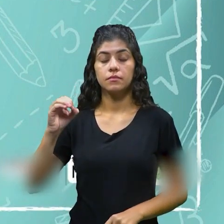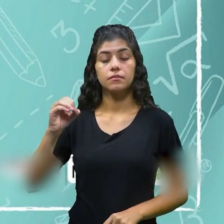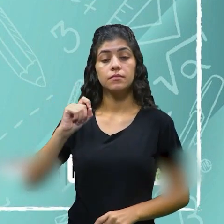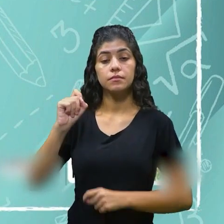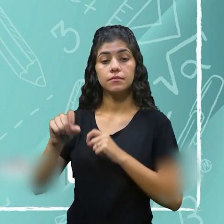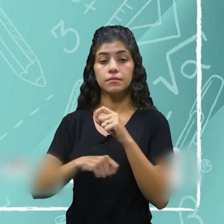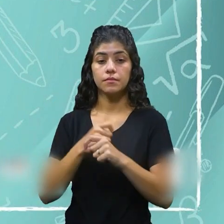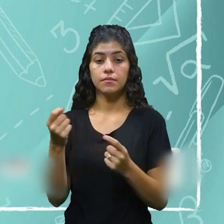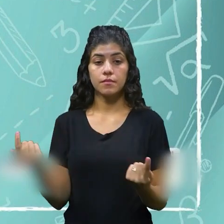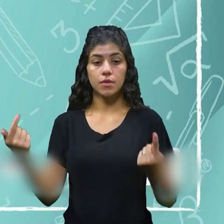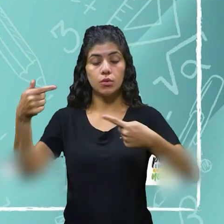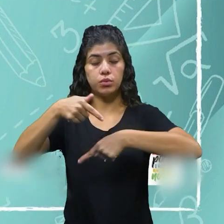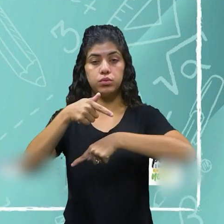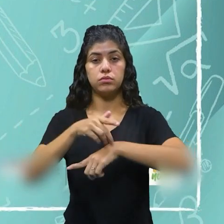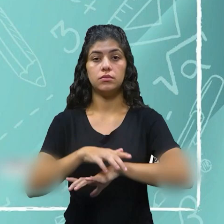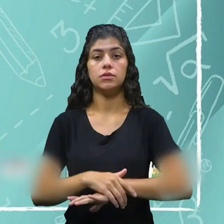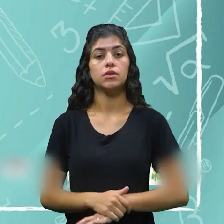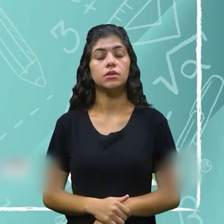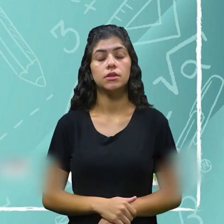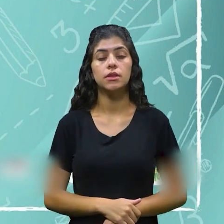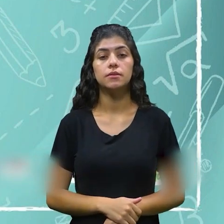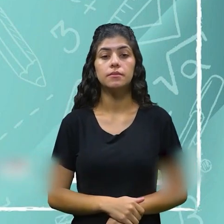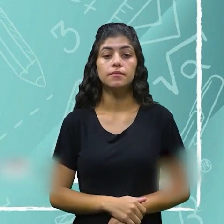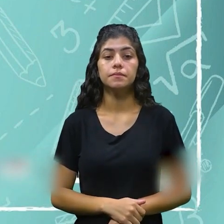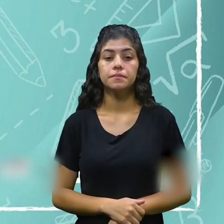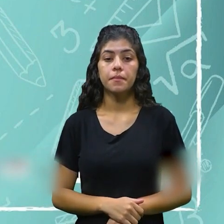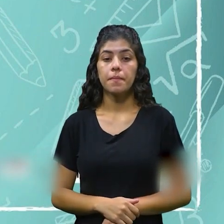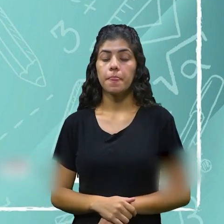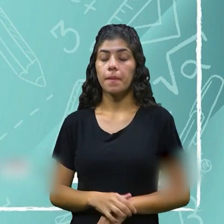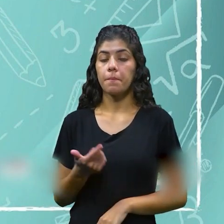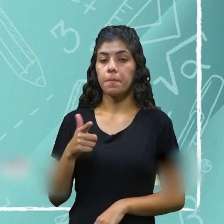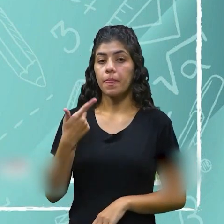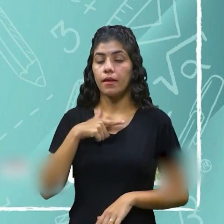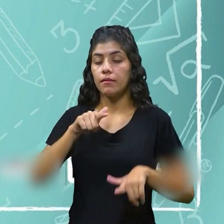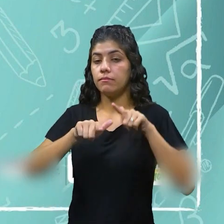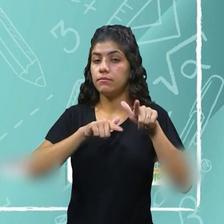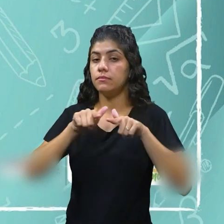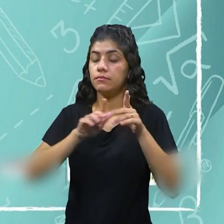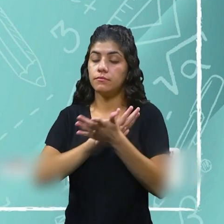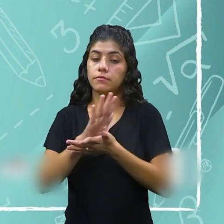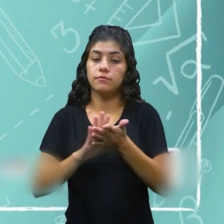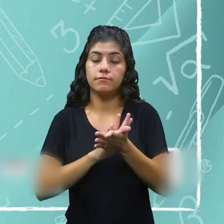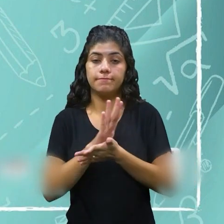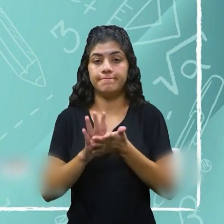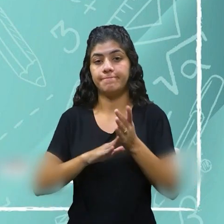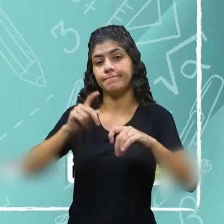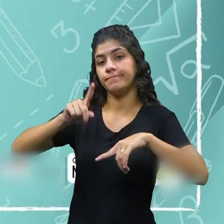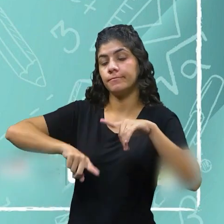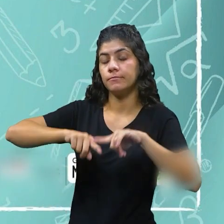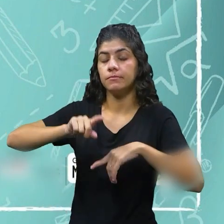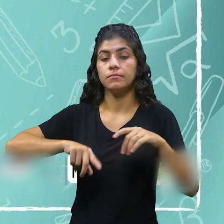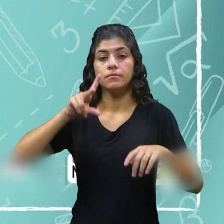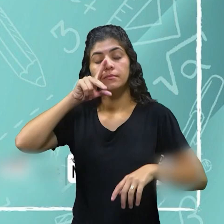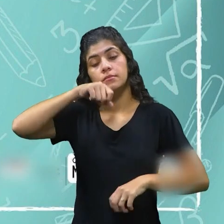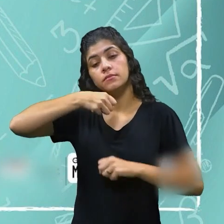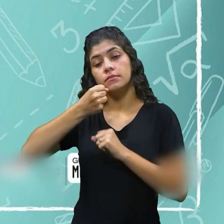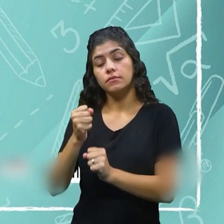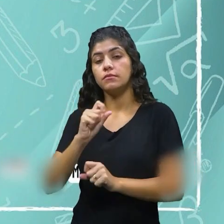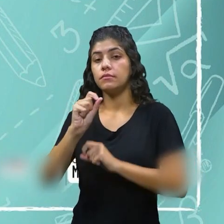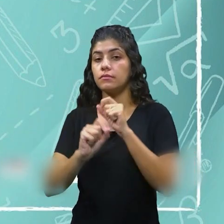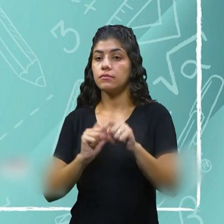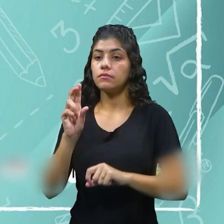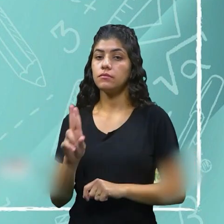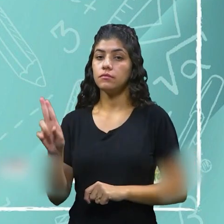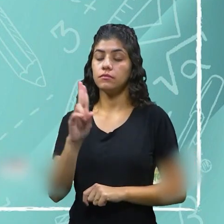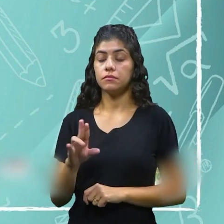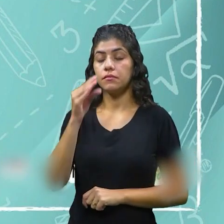é perpendicular à direção do deslocamento. A força não realiza trabalho nenhum sobre o objeto. Então é uma força que é até